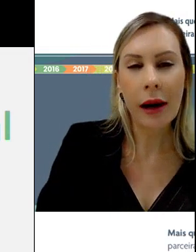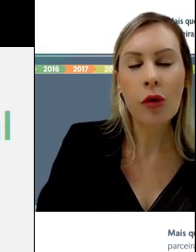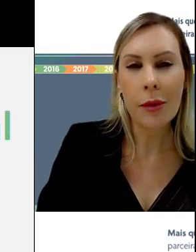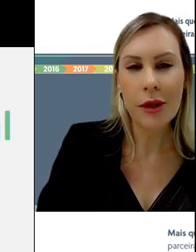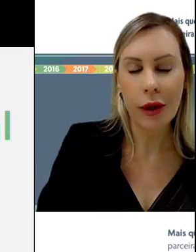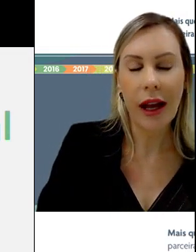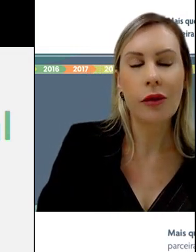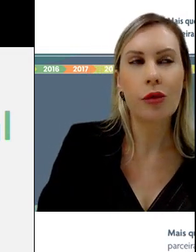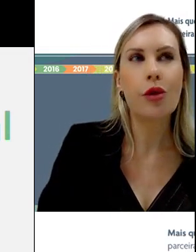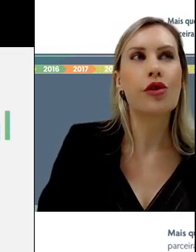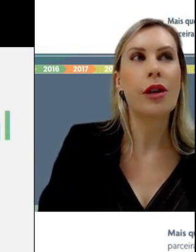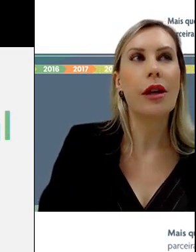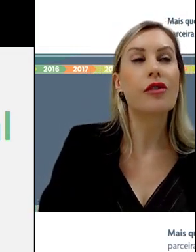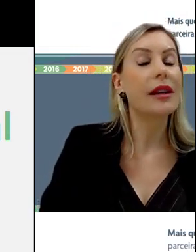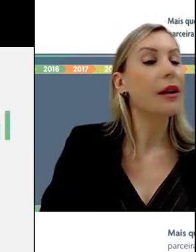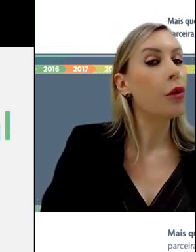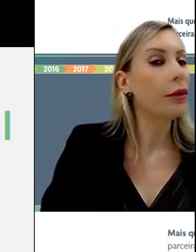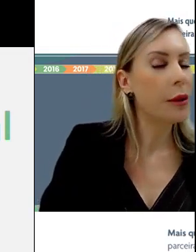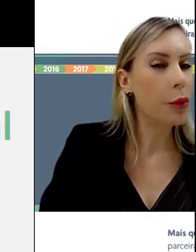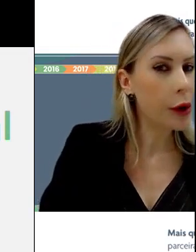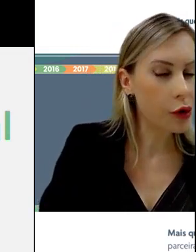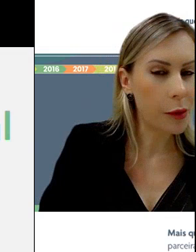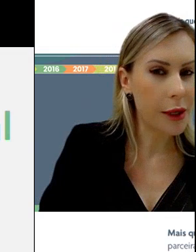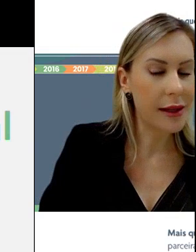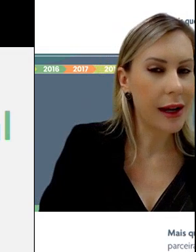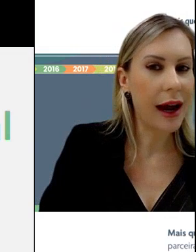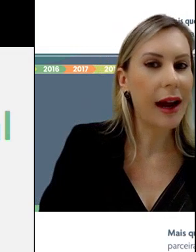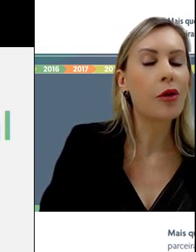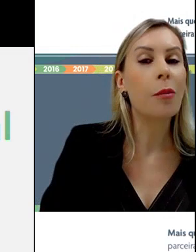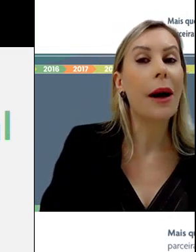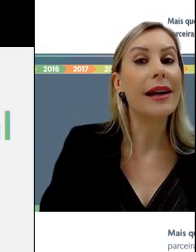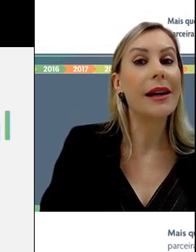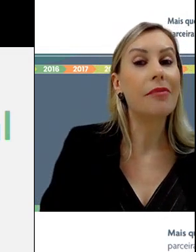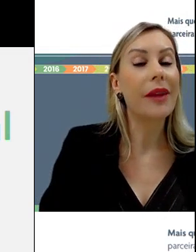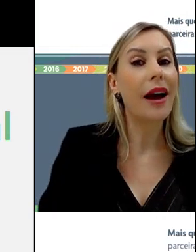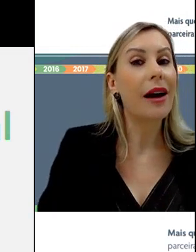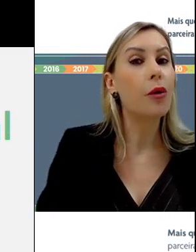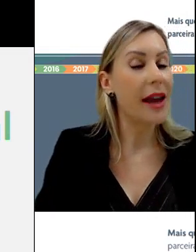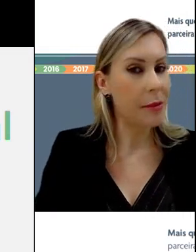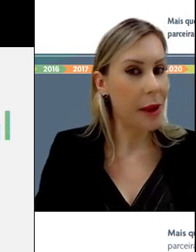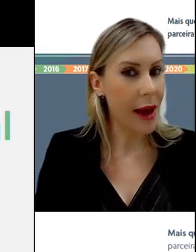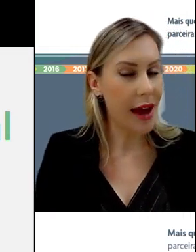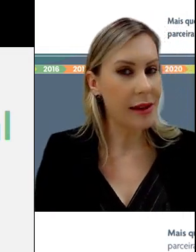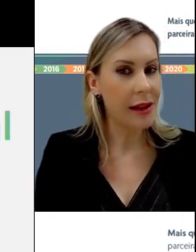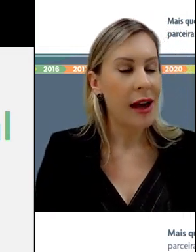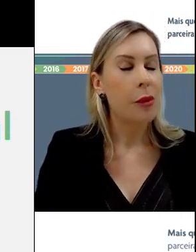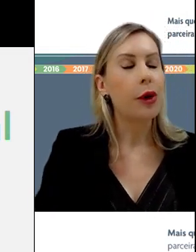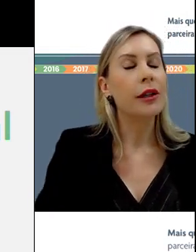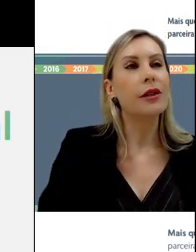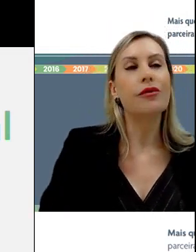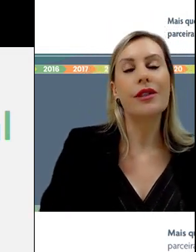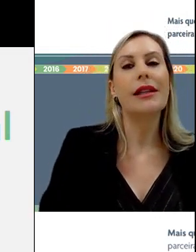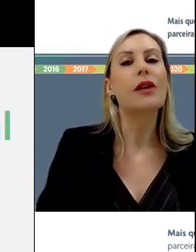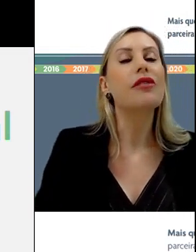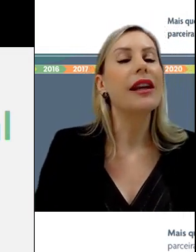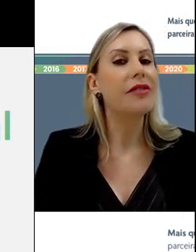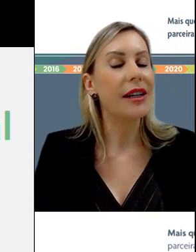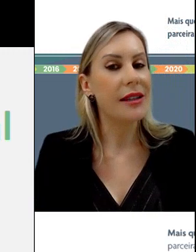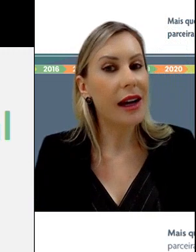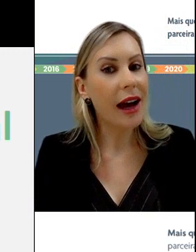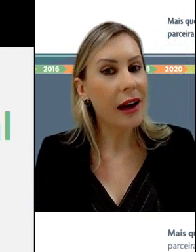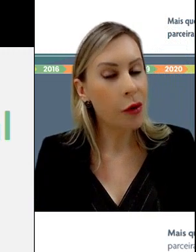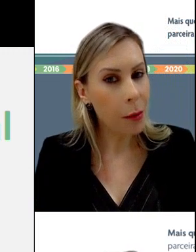tem um cargo comissionado hoje e você não contribui sobre esse cargo para o RPPS. Portanto, você